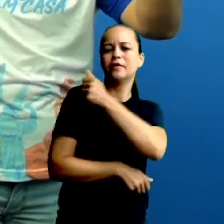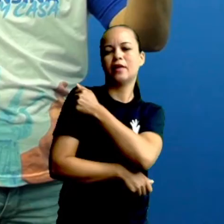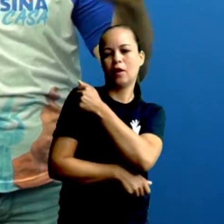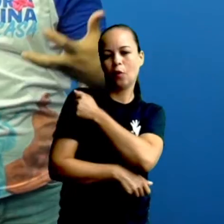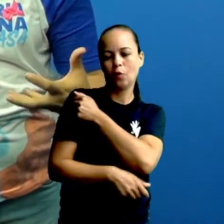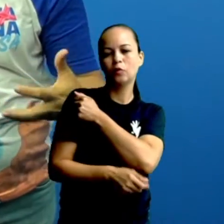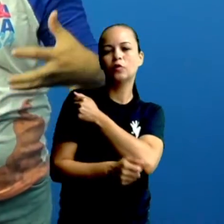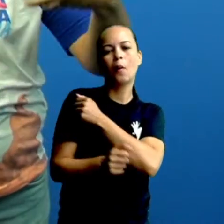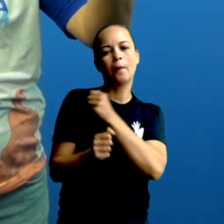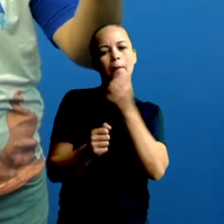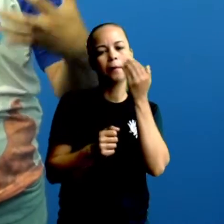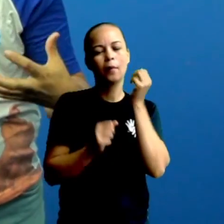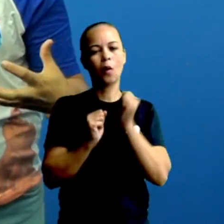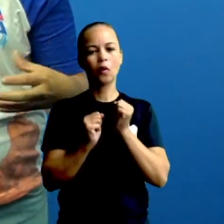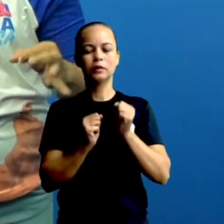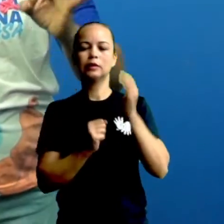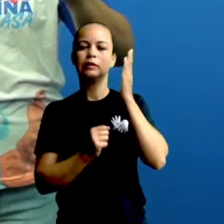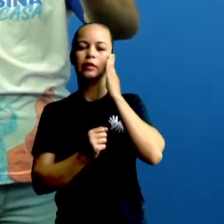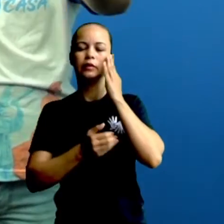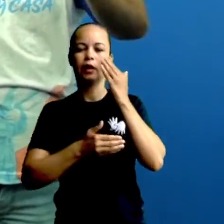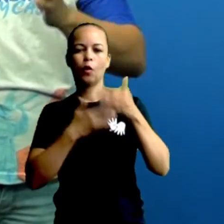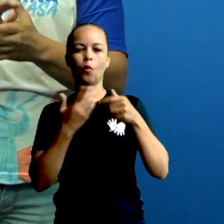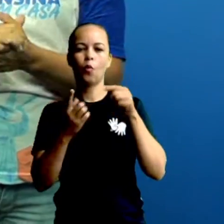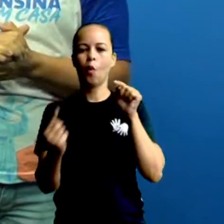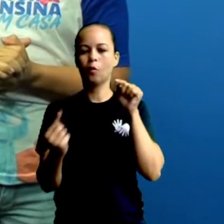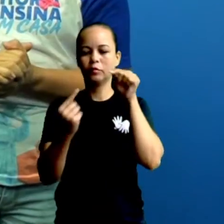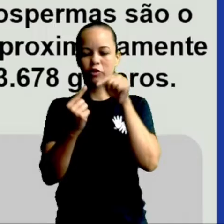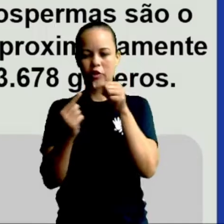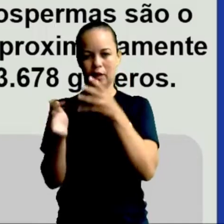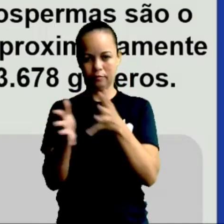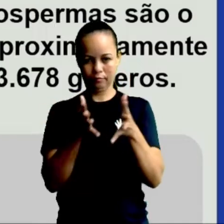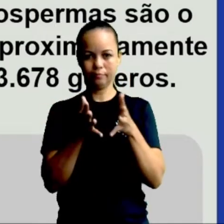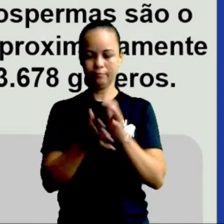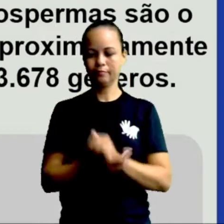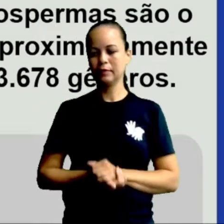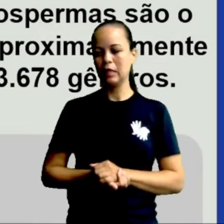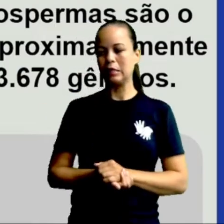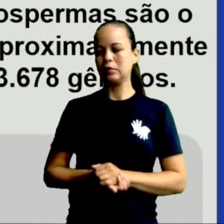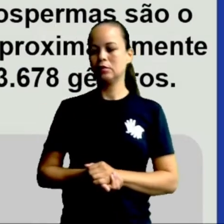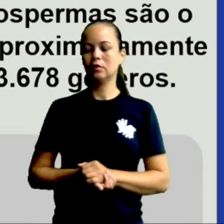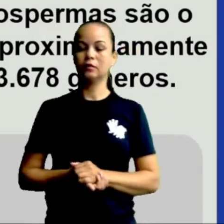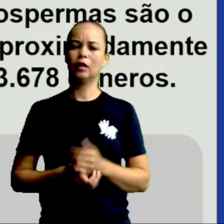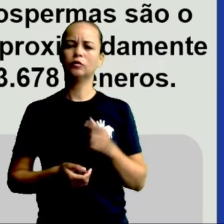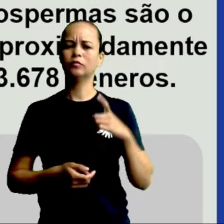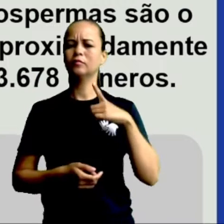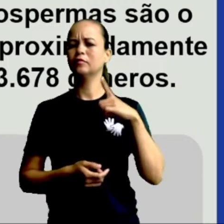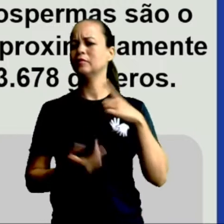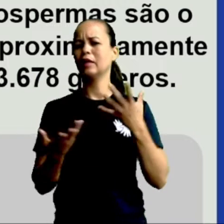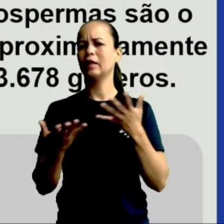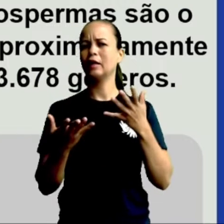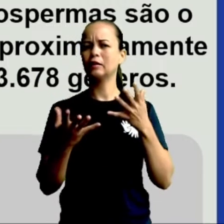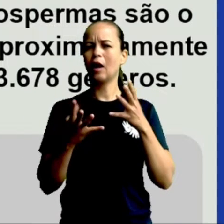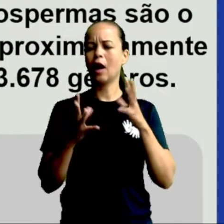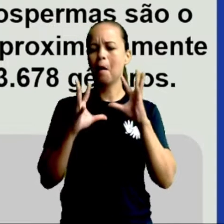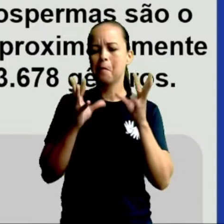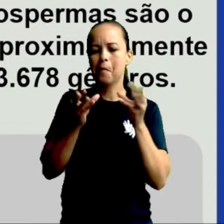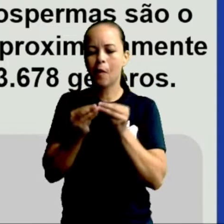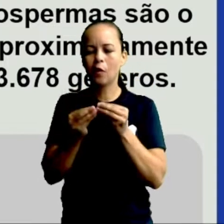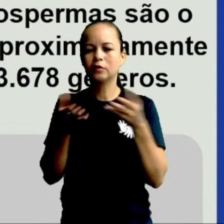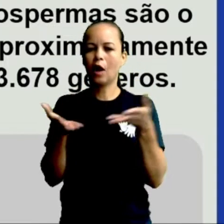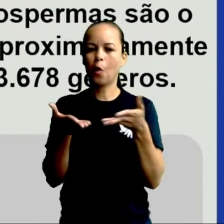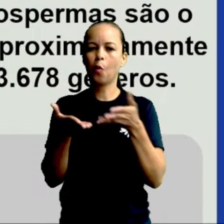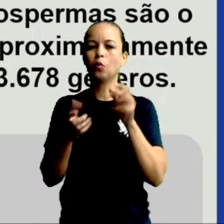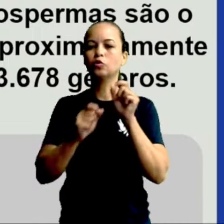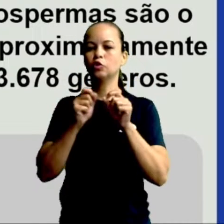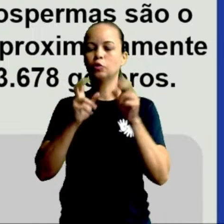nosso conteúdo, do nosso objeto do conhecimento. Abre essa imagem aí, por favor, produção. O que é que a gente vai hoje abordar? Qual é o assunto que a gente vai falar